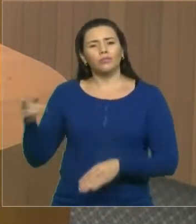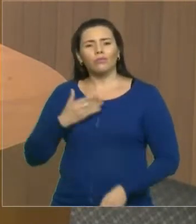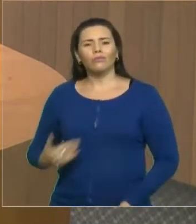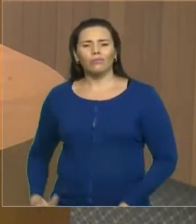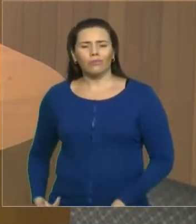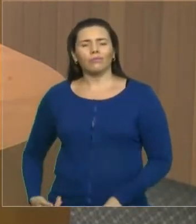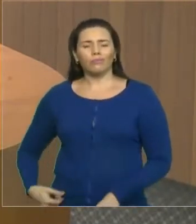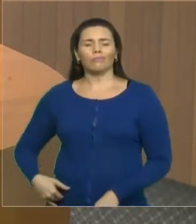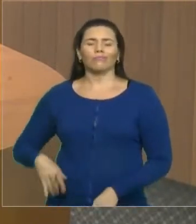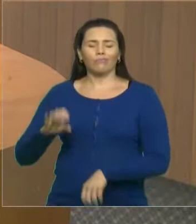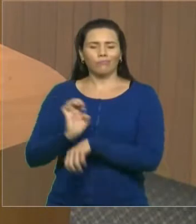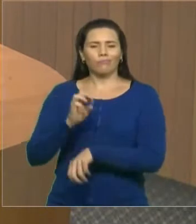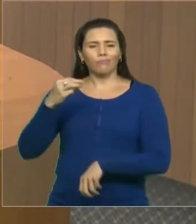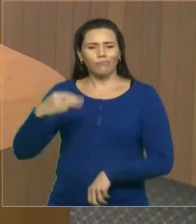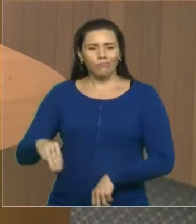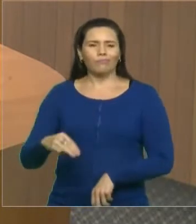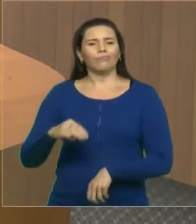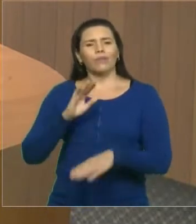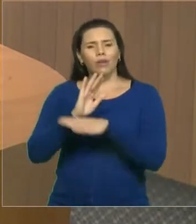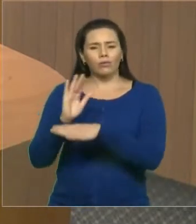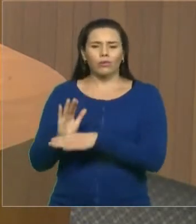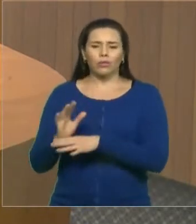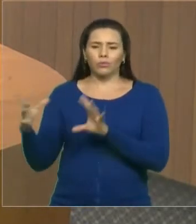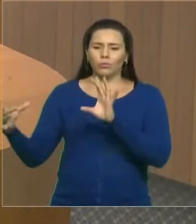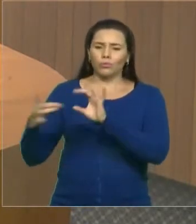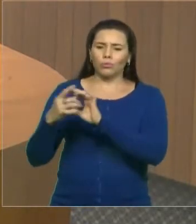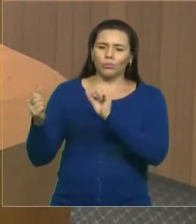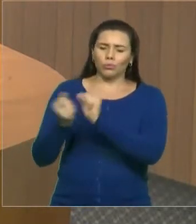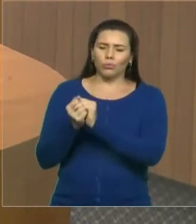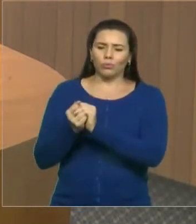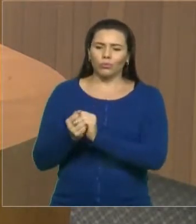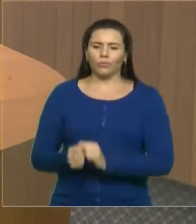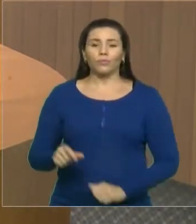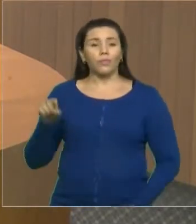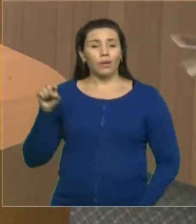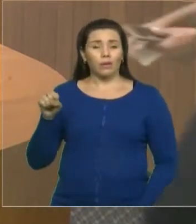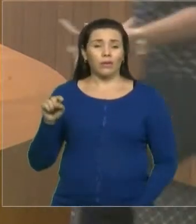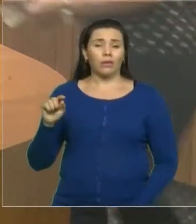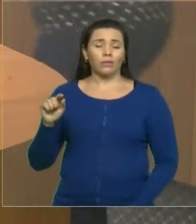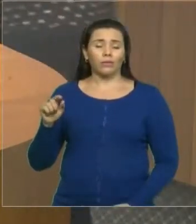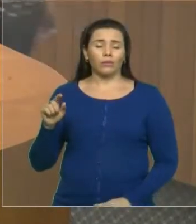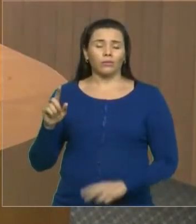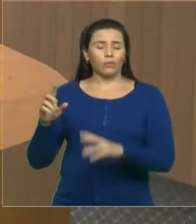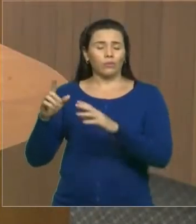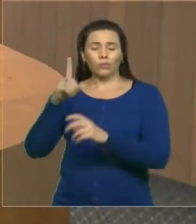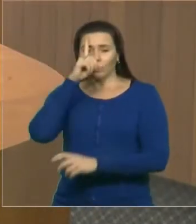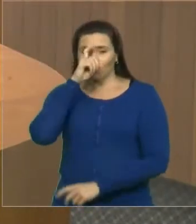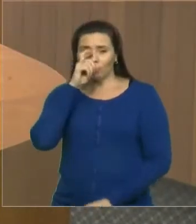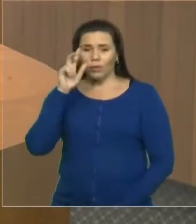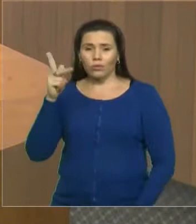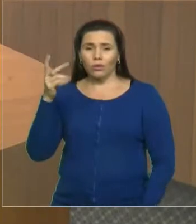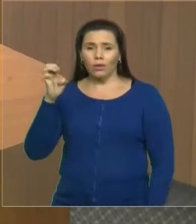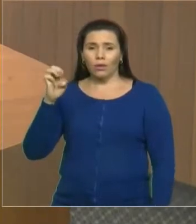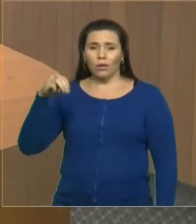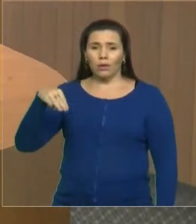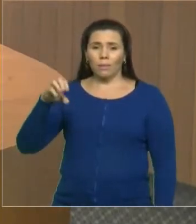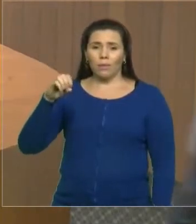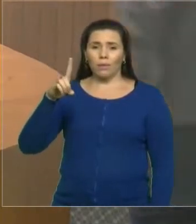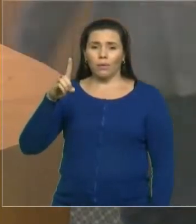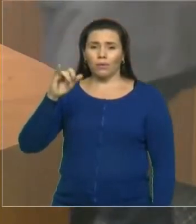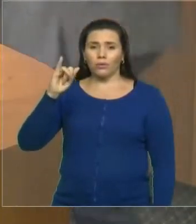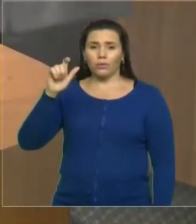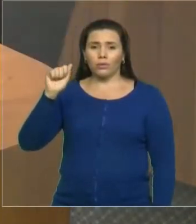Iglesias. Vossa Excelência, como médico presente lá hoje na inauguração, sem dúvida demonstra a gratidão que